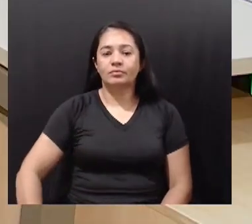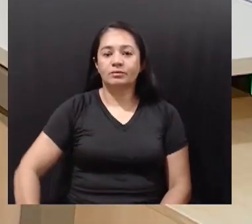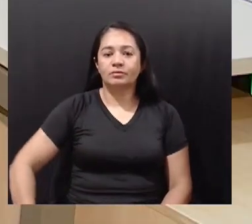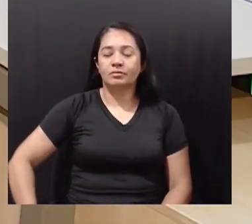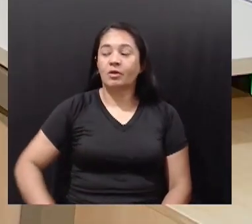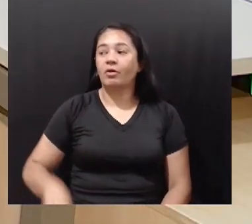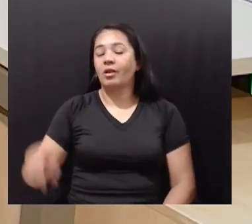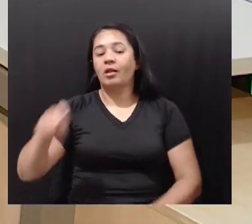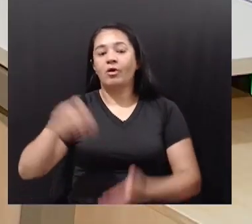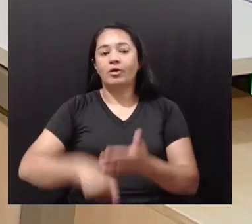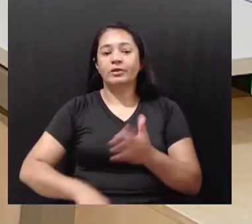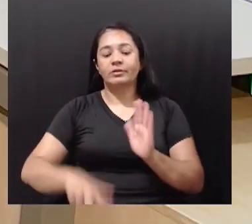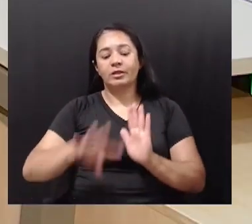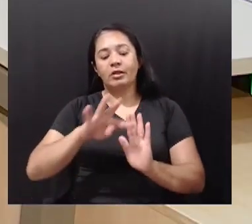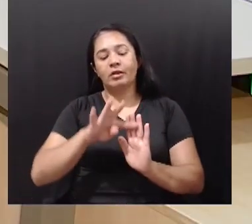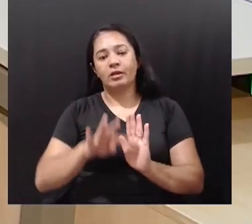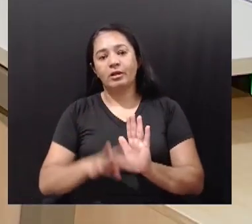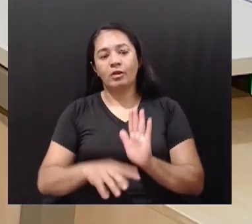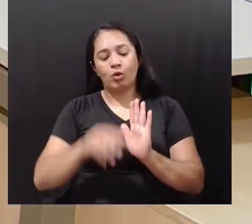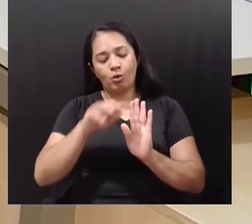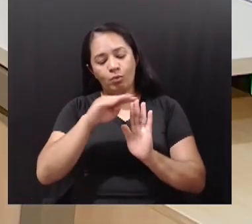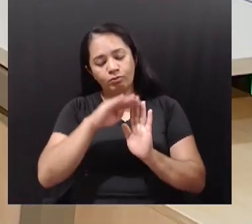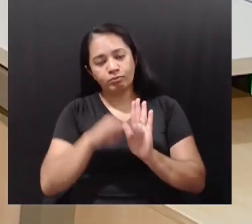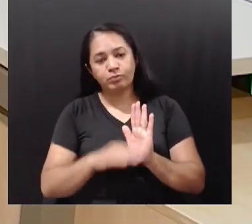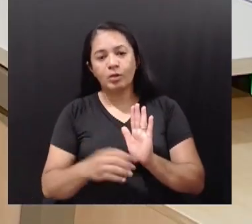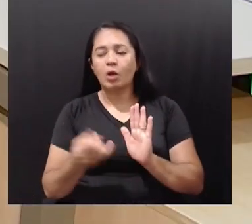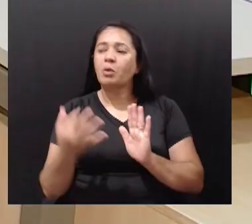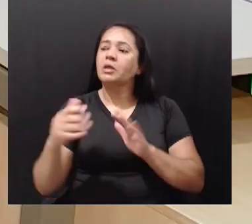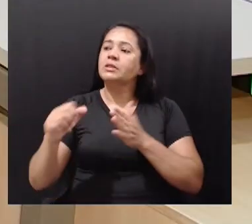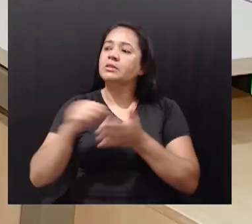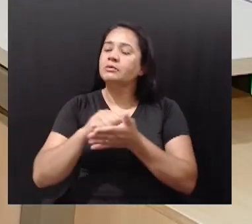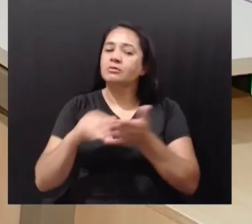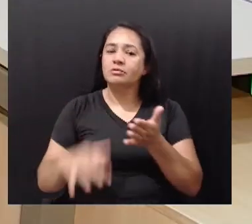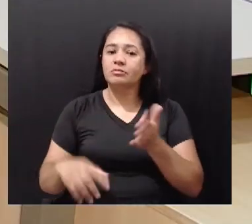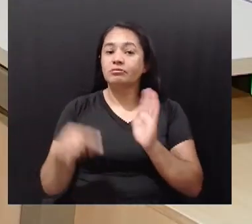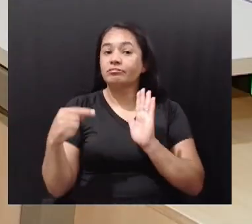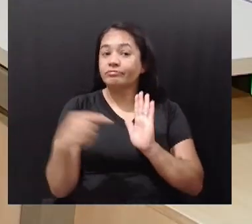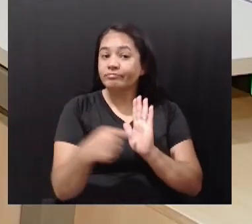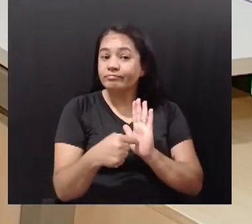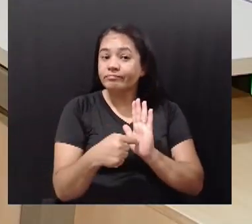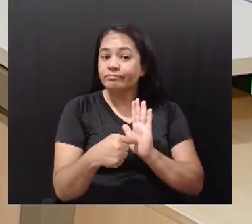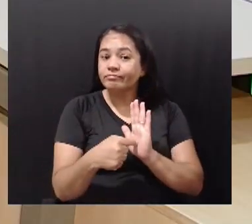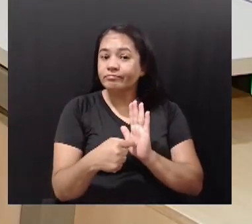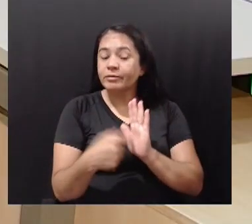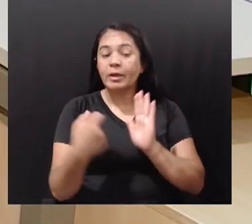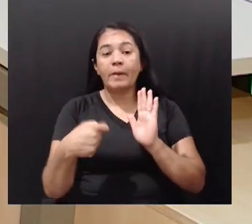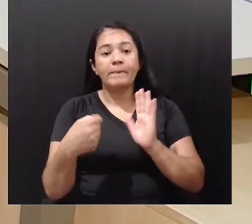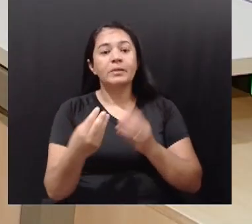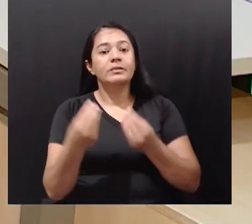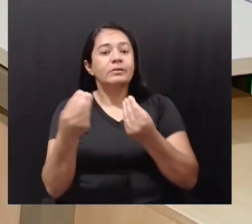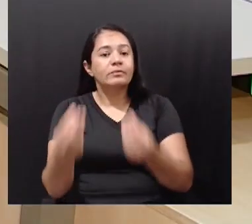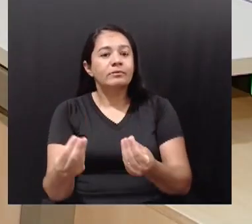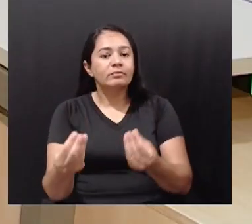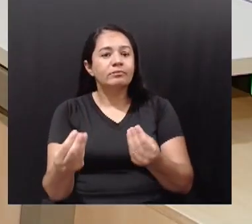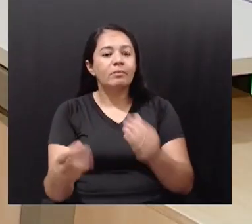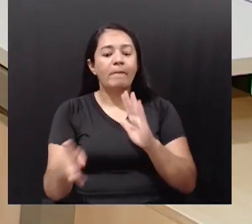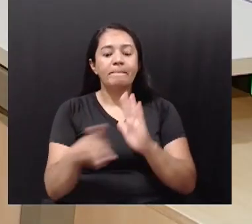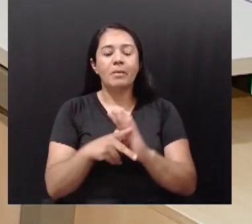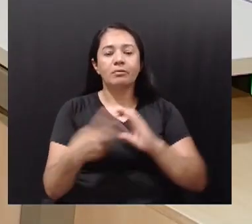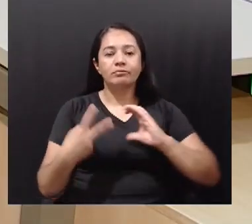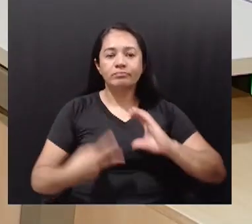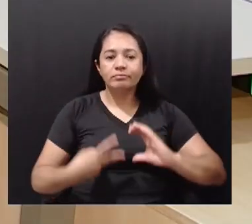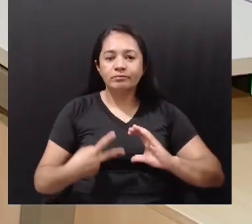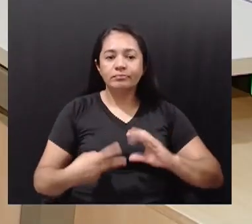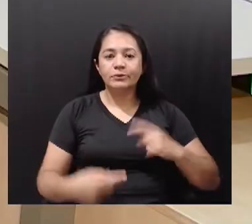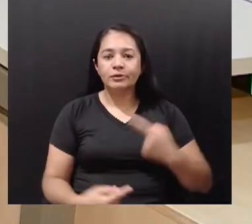referência quais são as atividades que esse contrato deve entregar para a instituição. Então a gente vai lá ver no termo